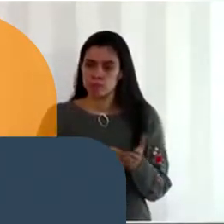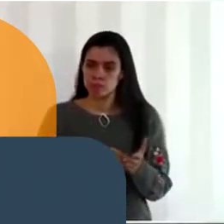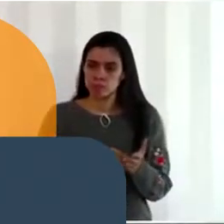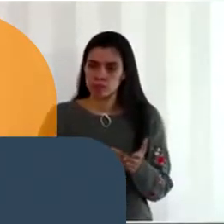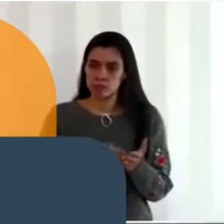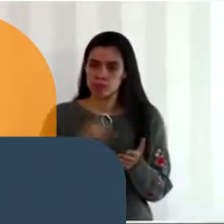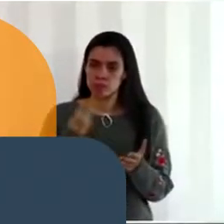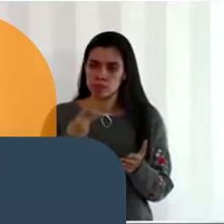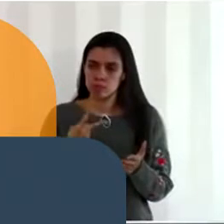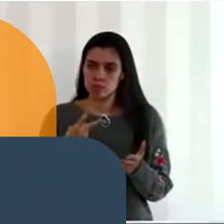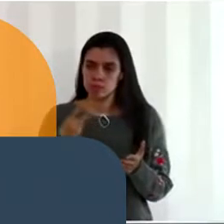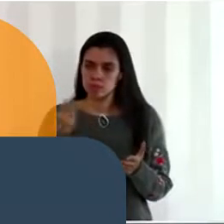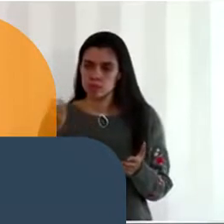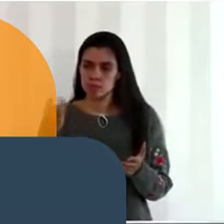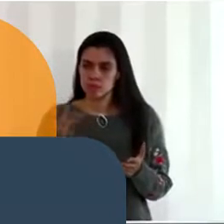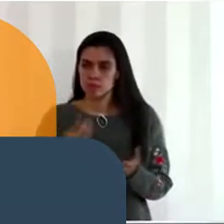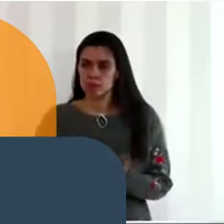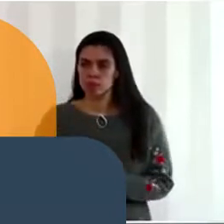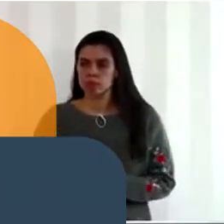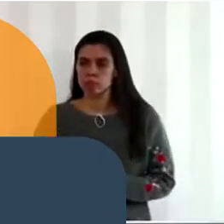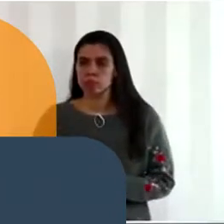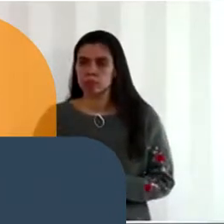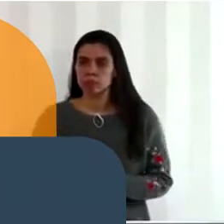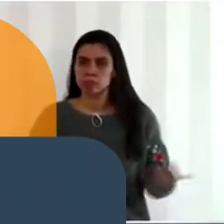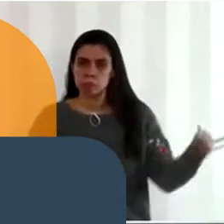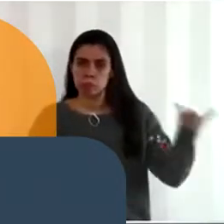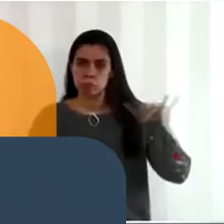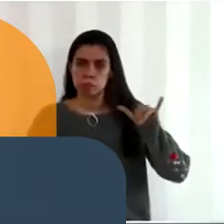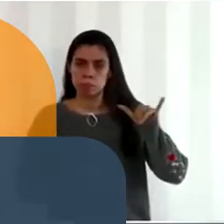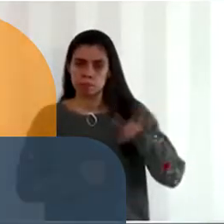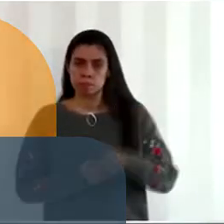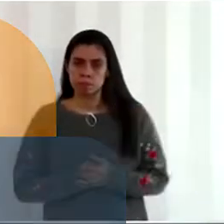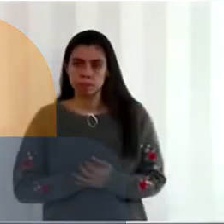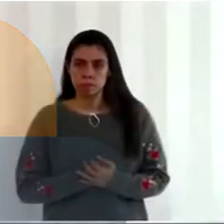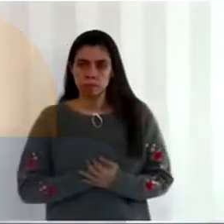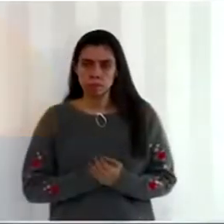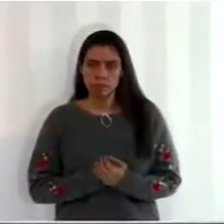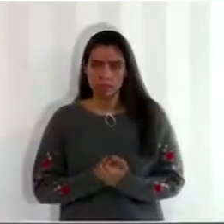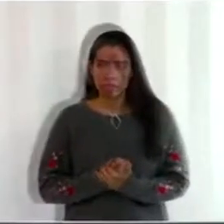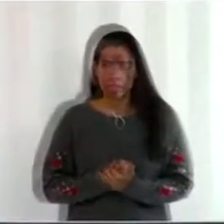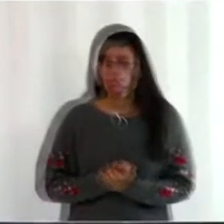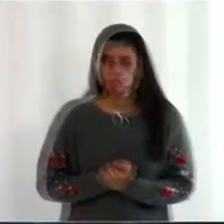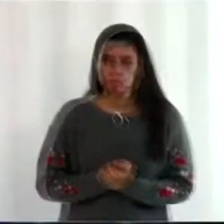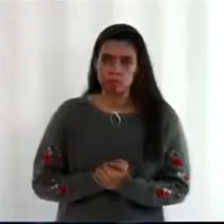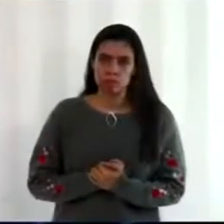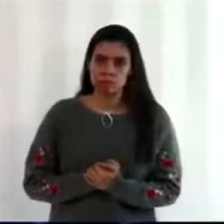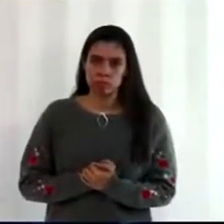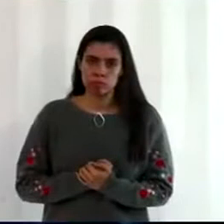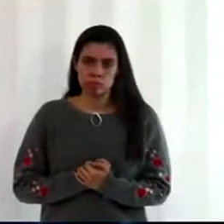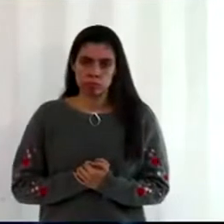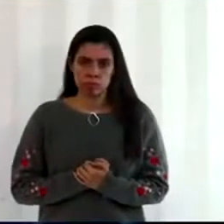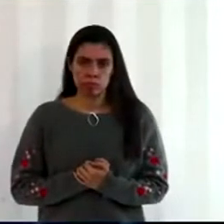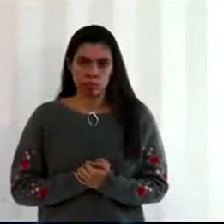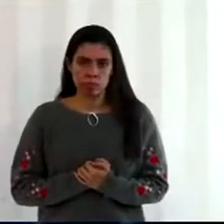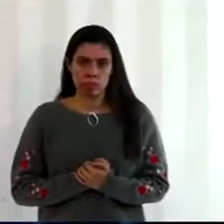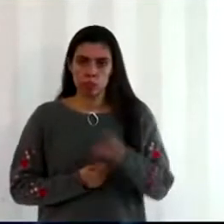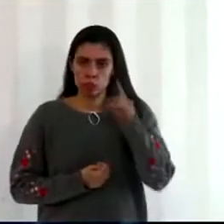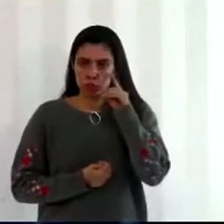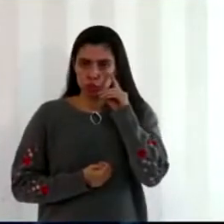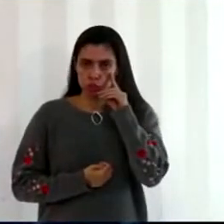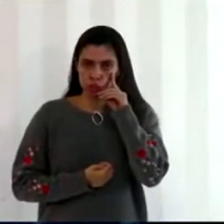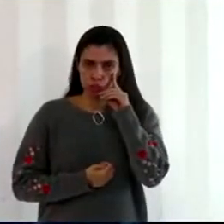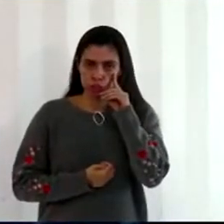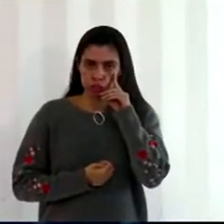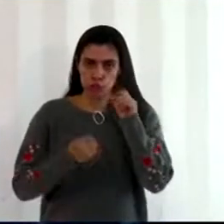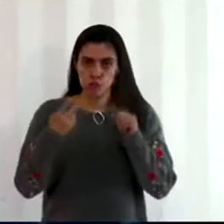número 23. Assim nos diz a palavra de Deus: ao 24º dia do mês nono,